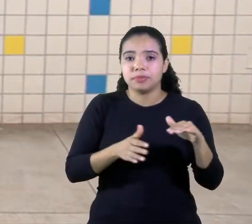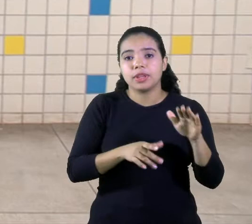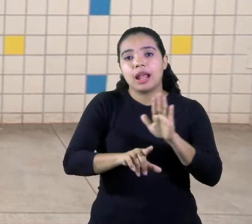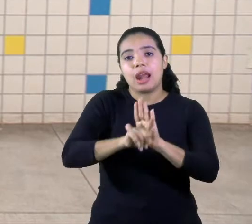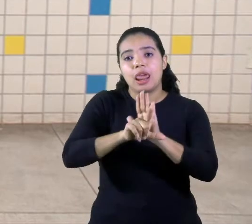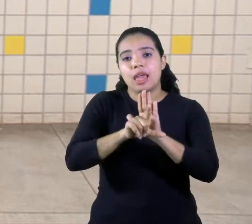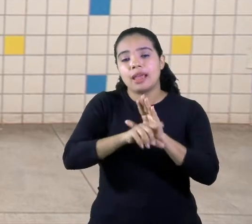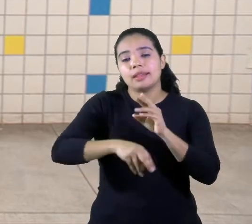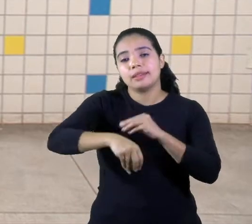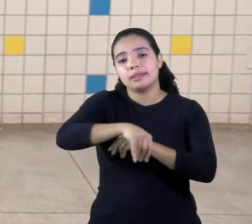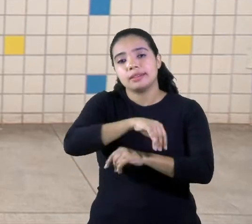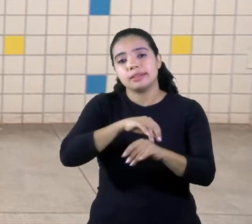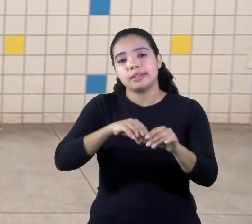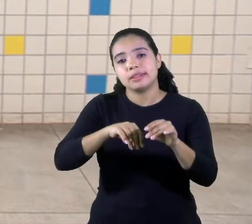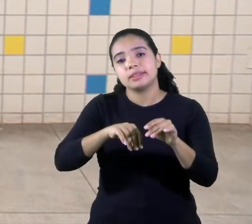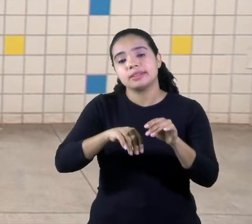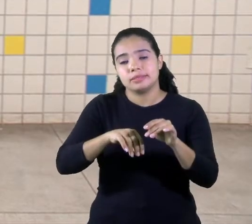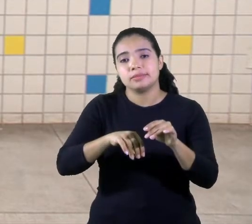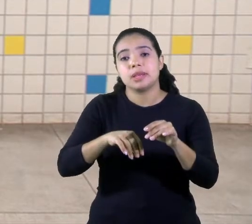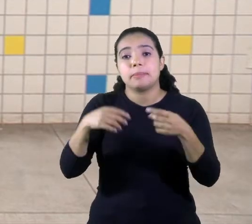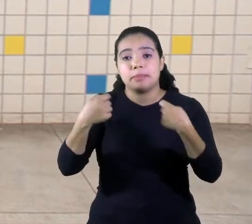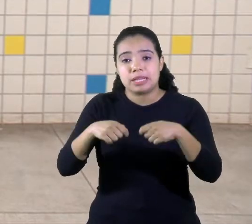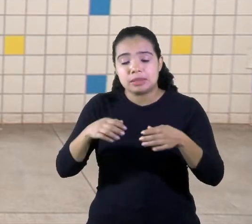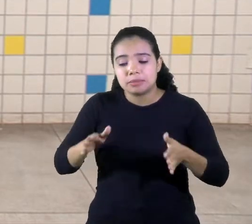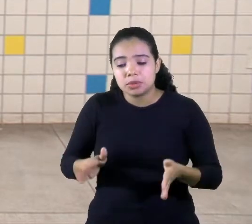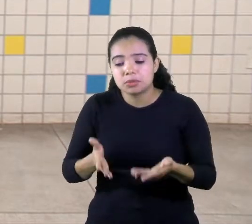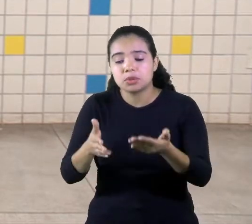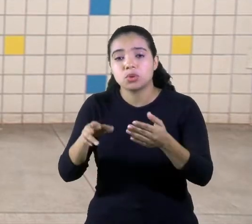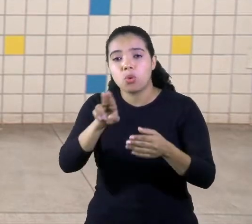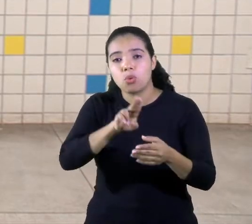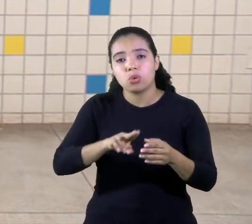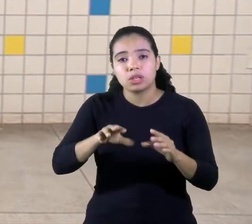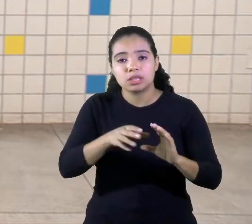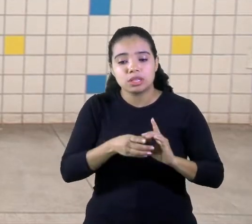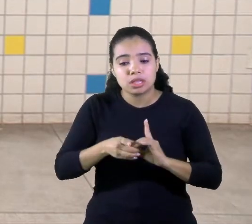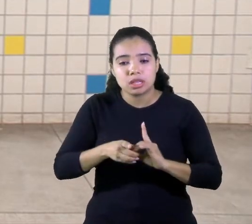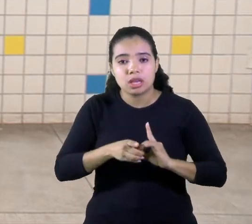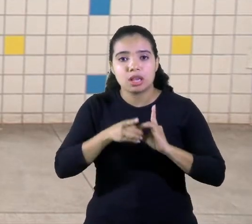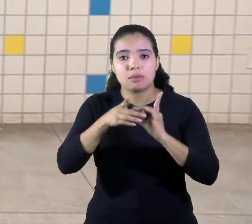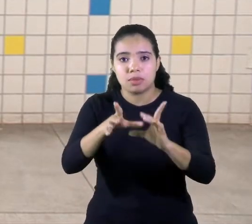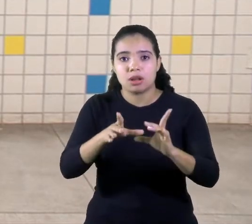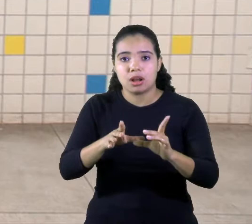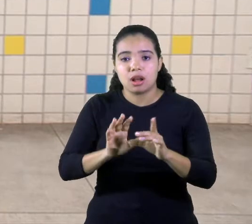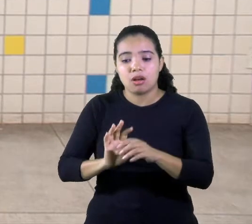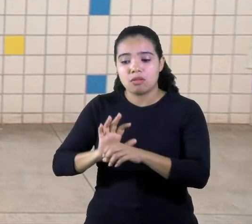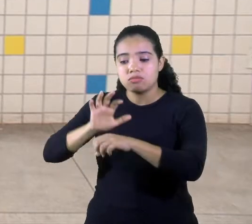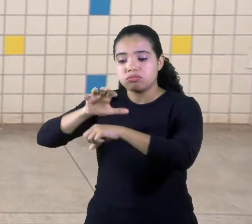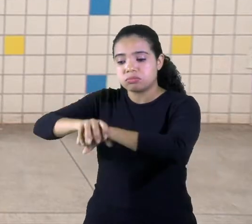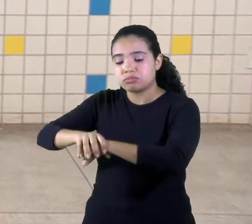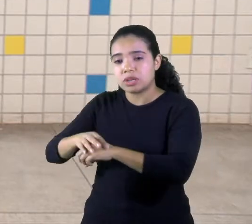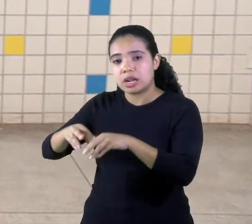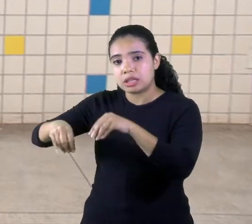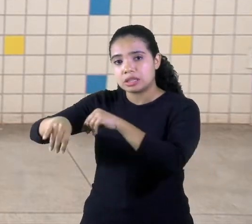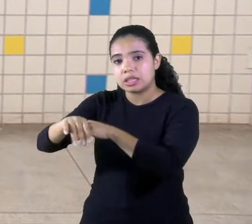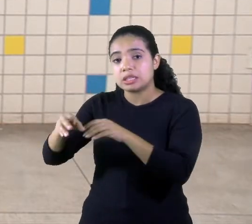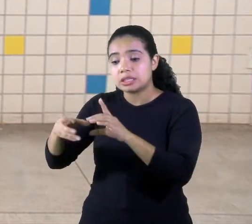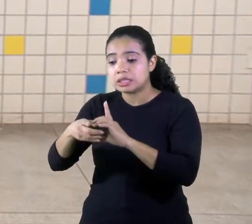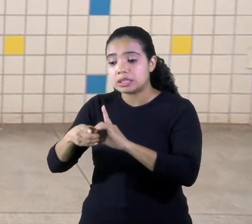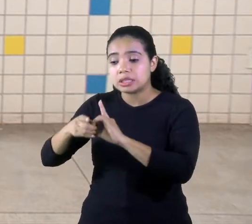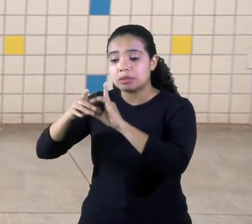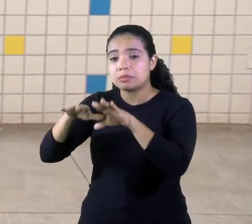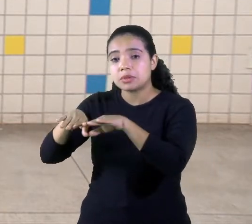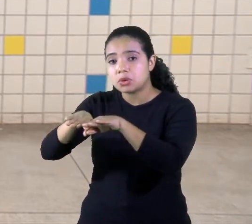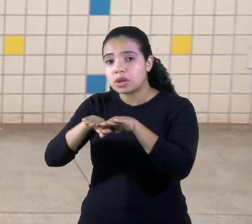de Terras, deveria promover o uso democrático e a posse da terra de forma democrática. Porém, o